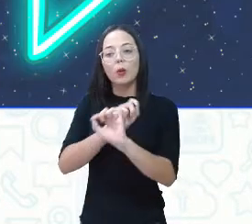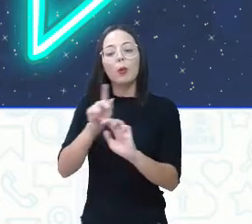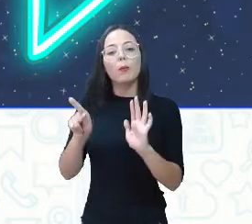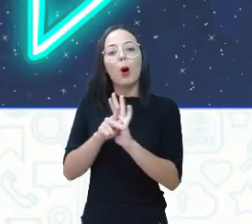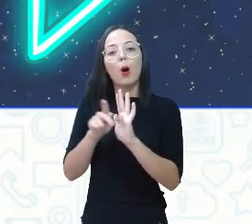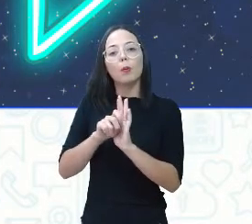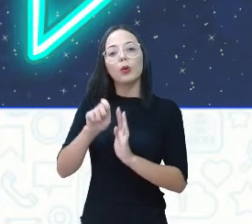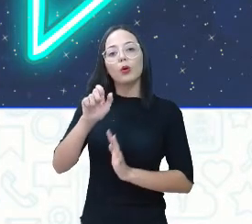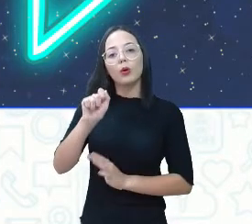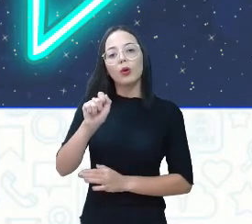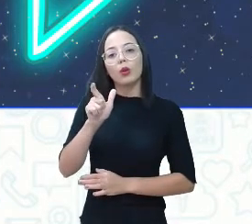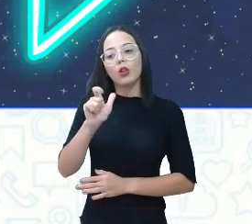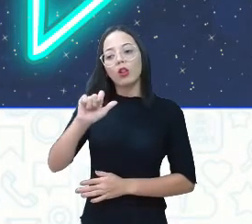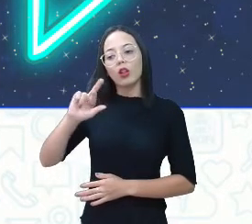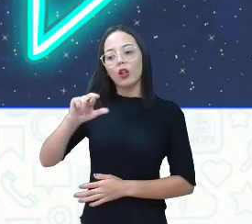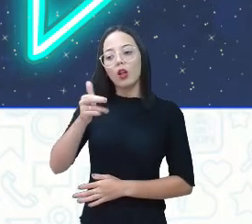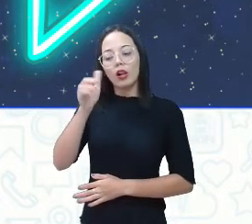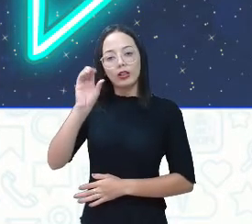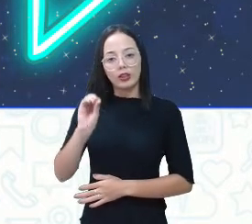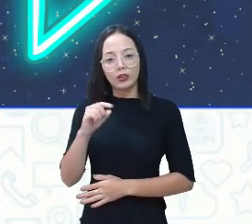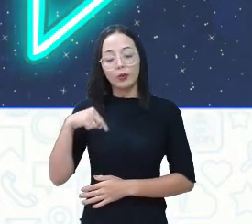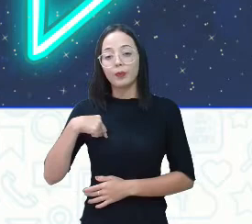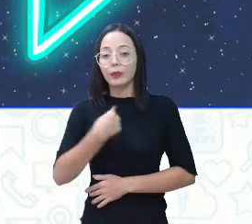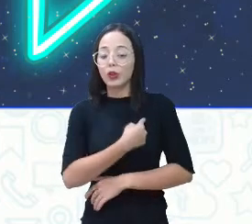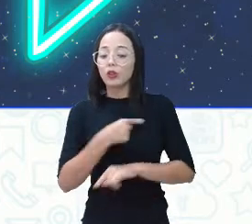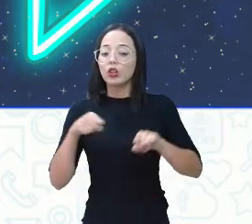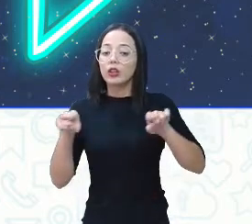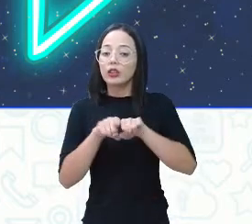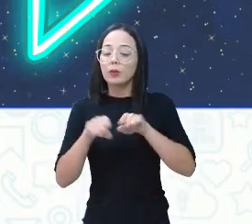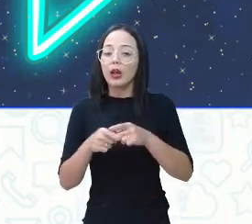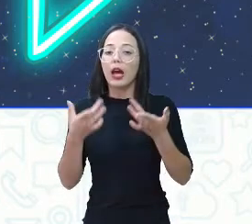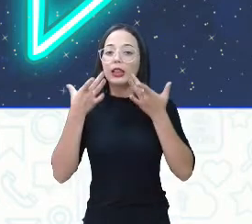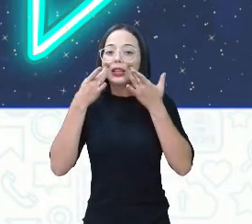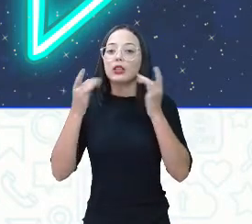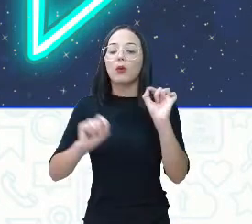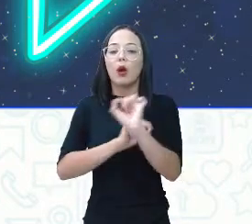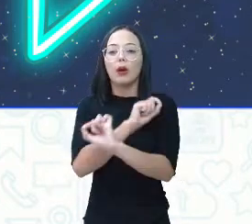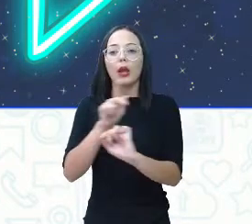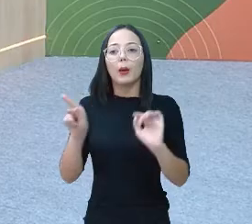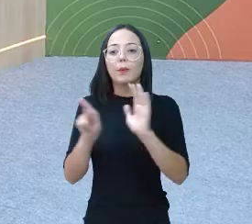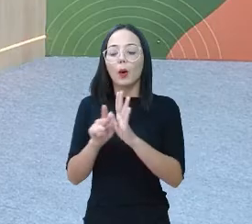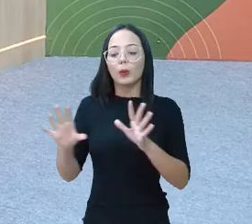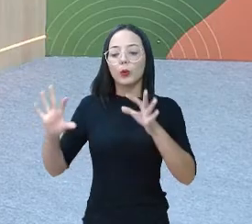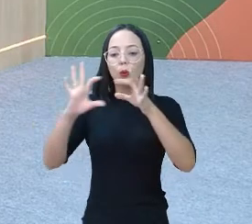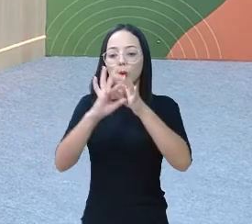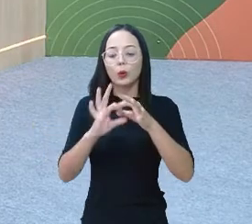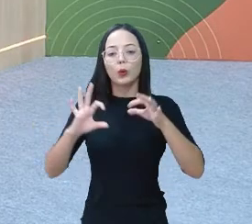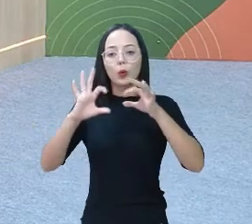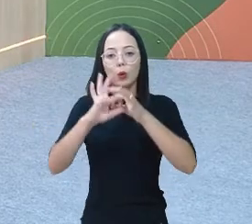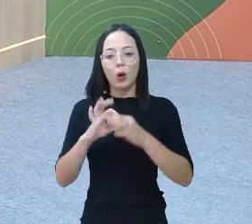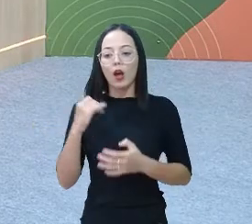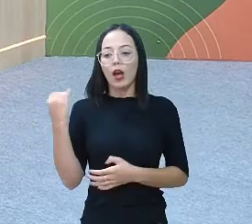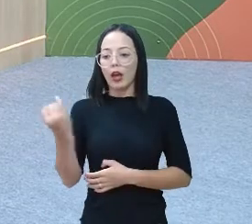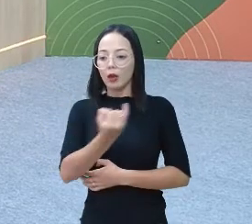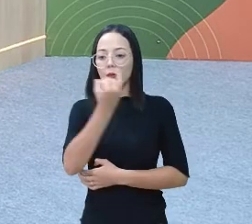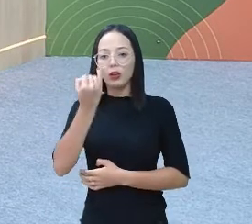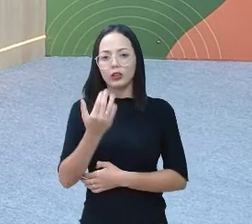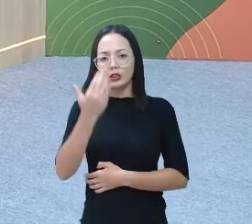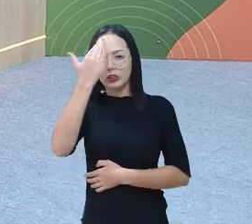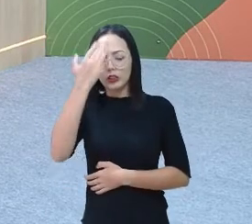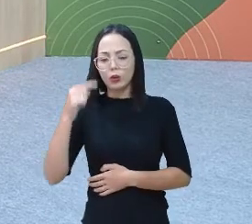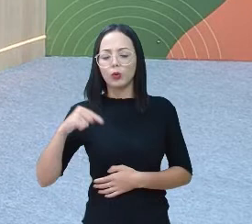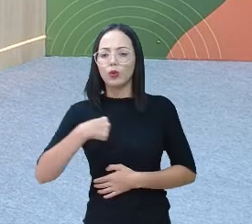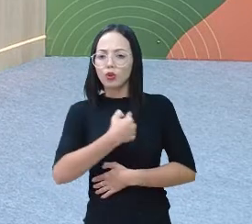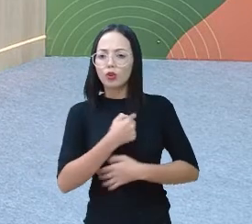aliteração. Outro ponto que devemos prestar atenção é a intertextualidade, né? É muito importante aí, como a gente estava falando